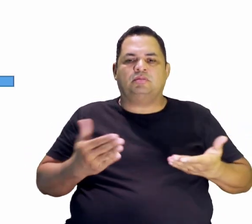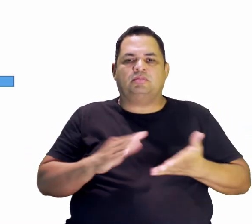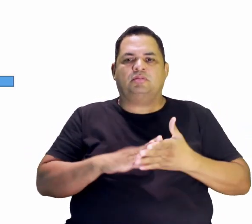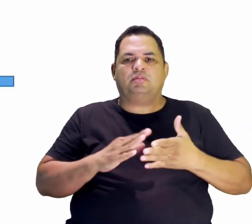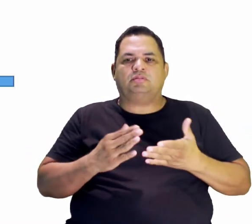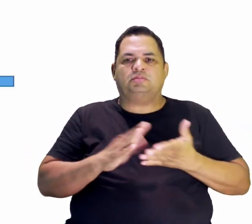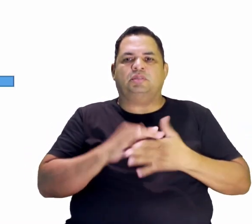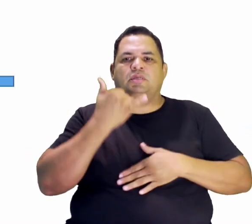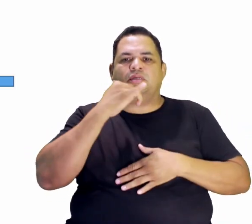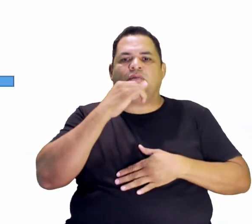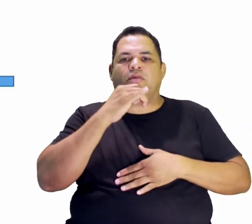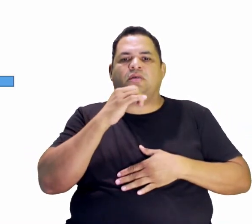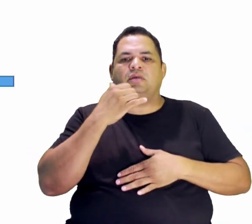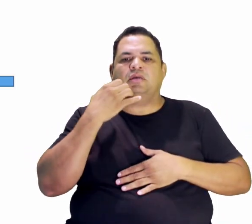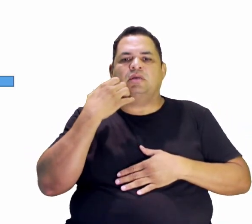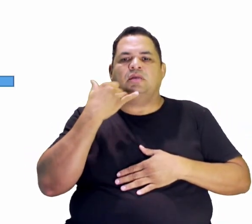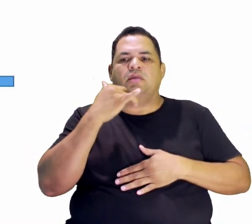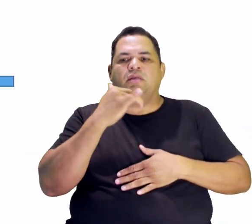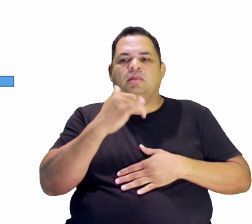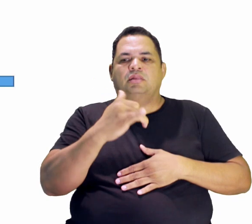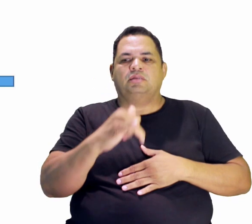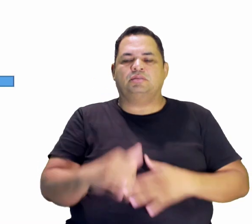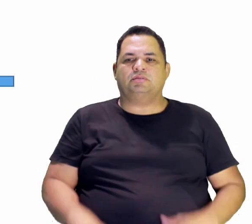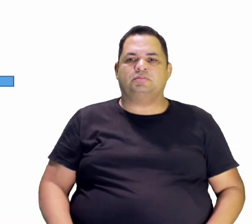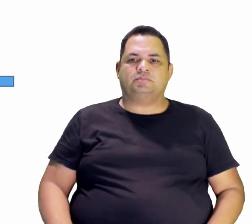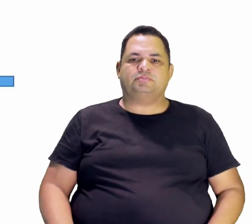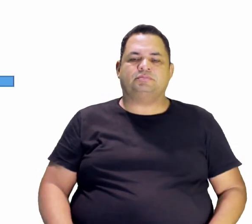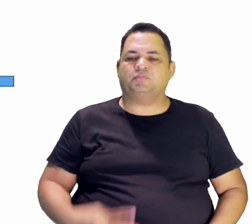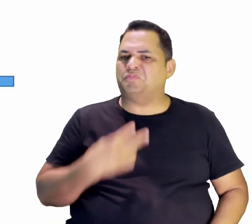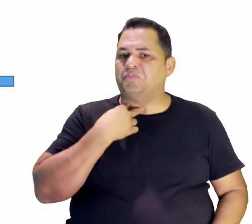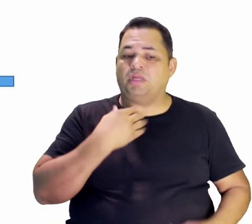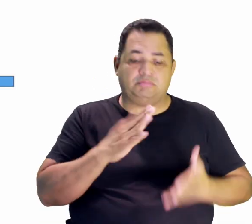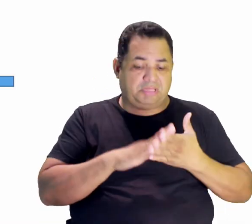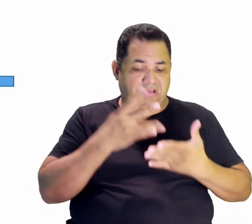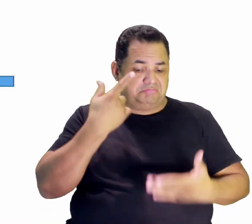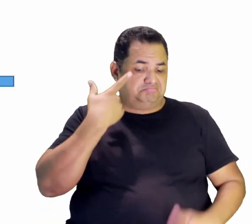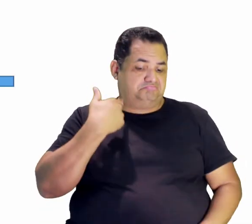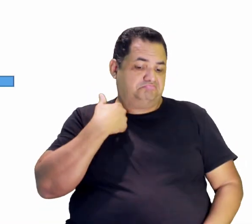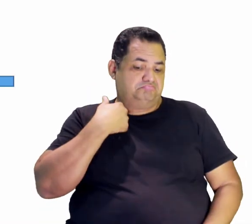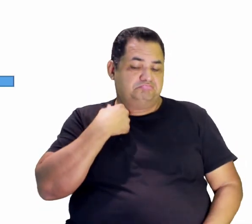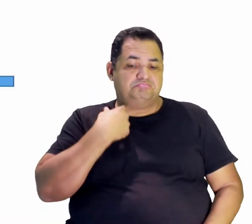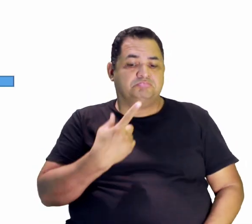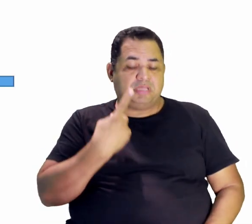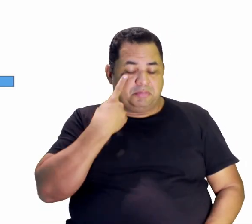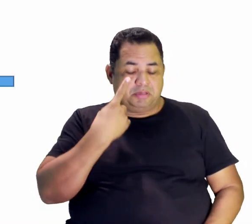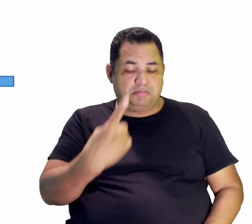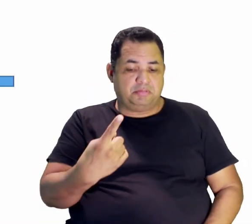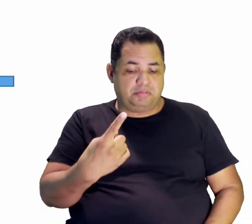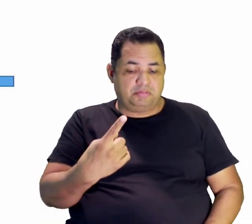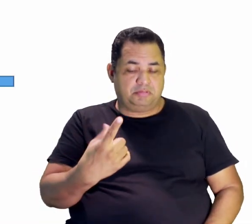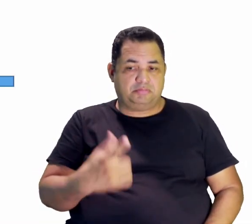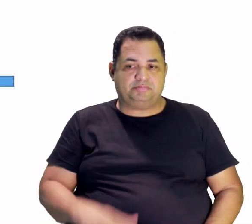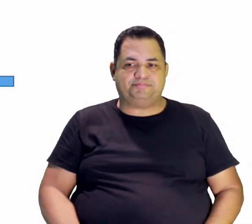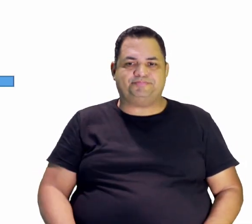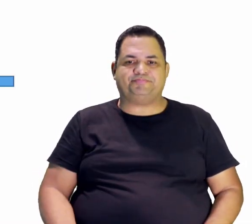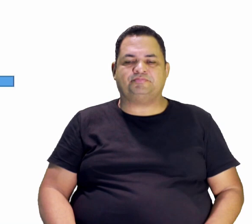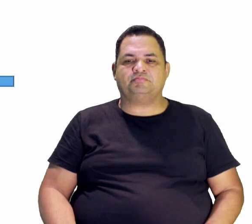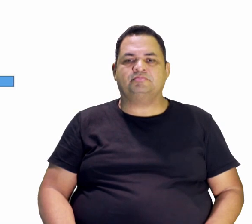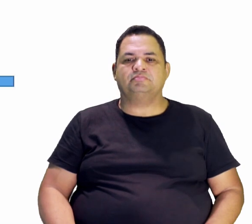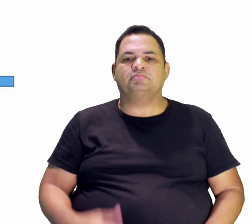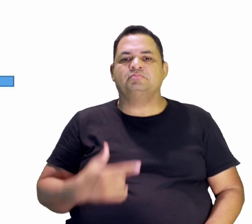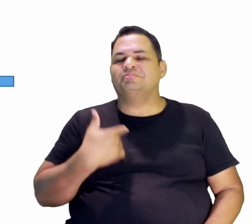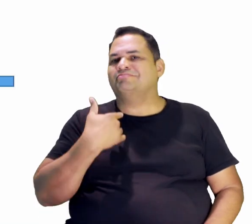elétrica são forças de campo. Essas forças não podem ser vistas, né? É uma ação de longe. A força também que não